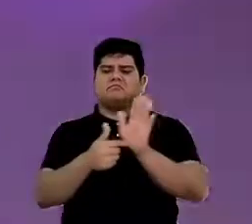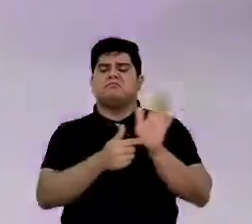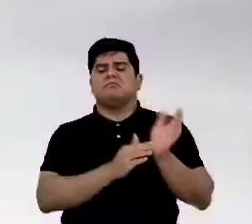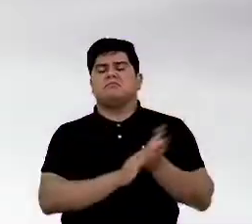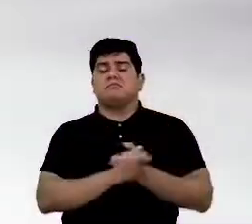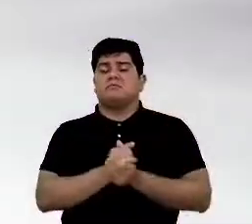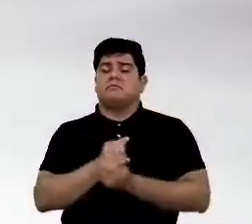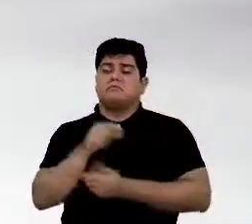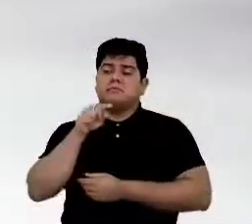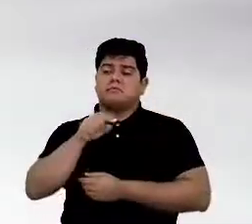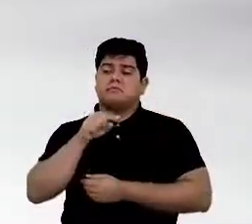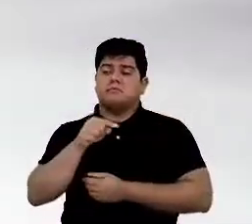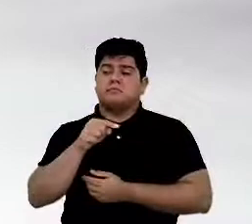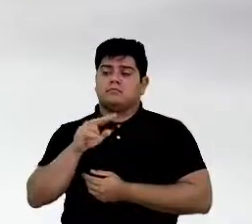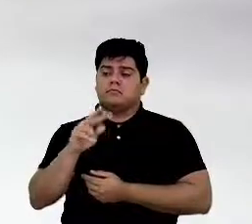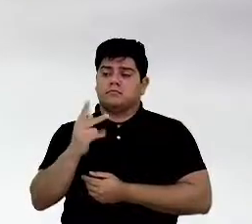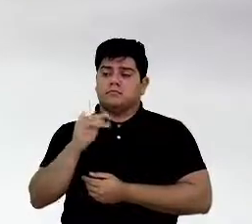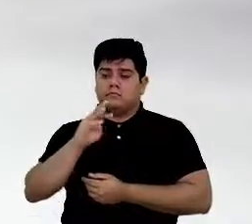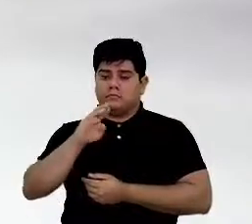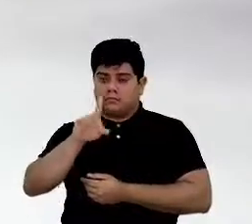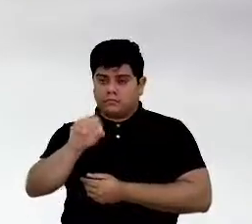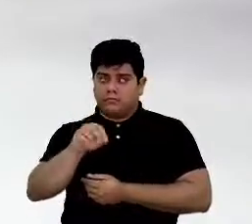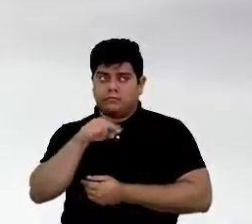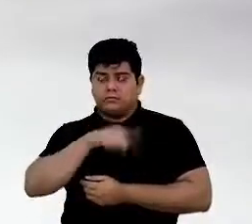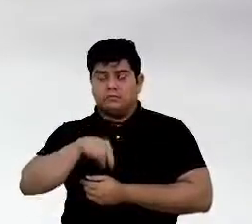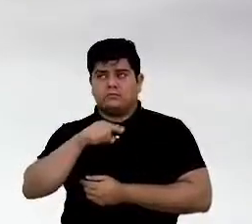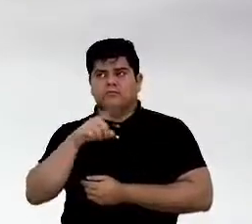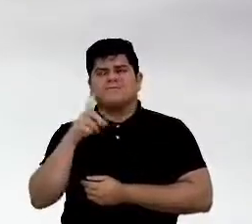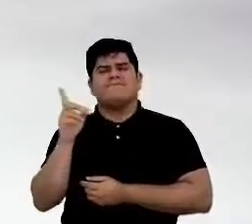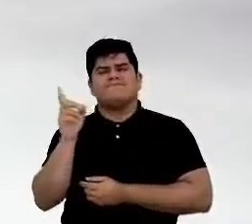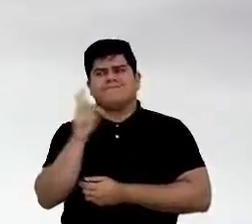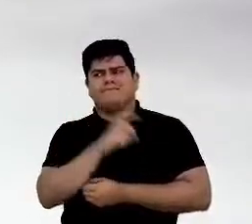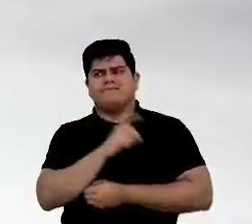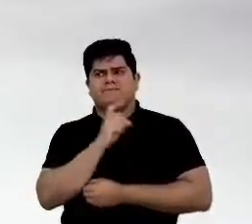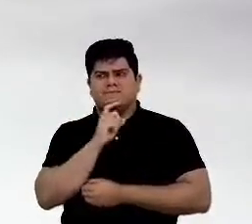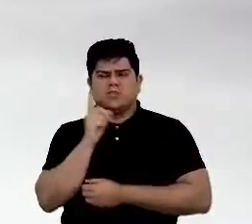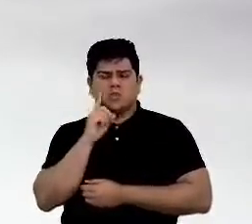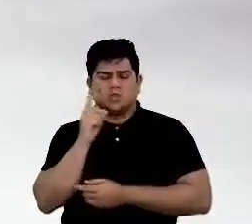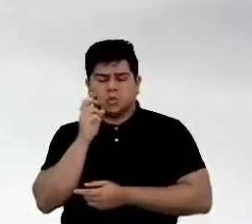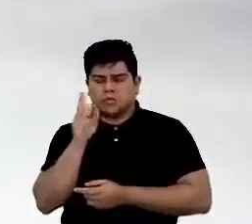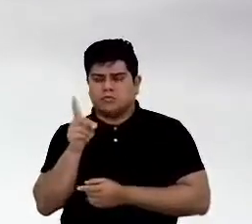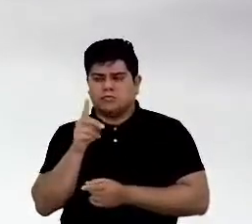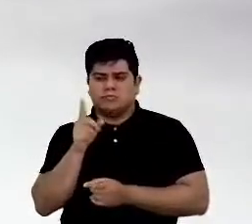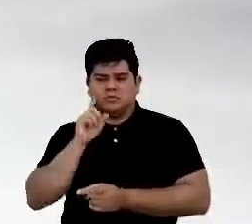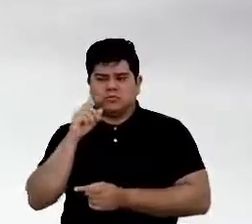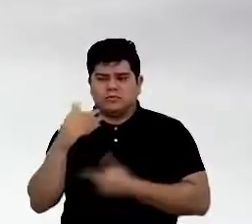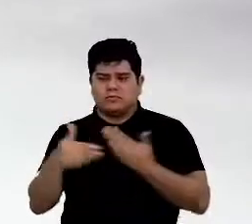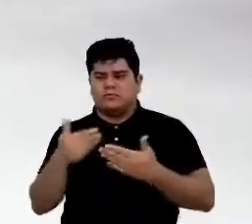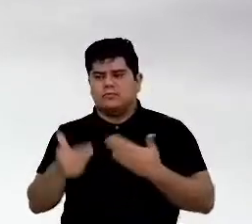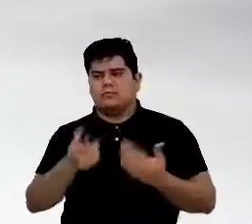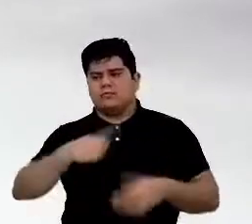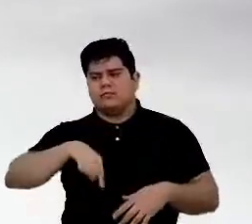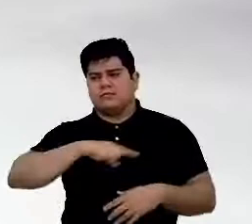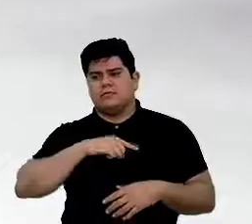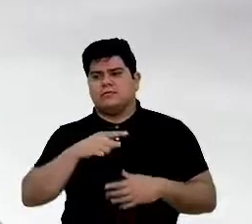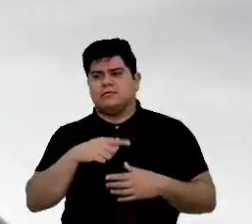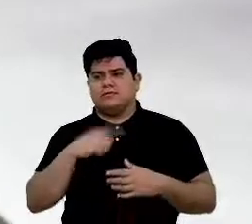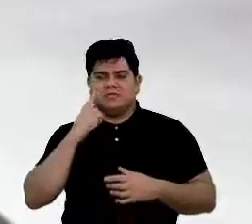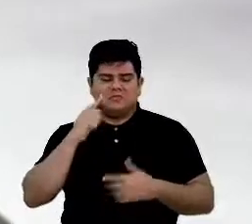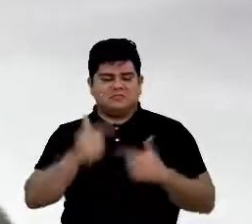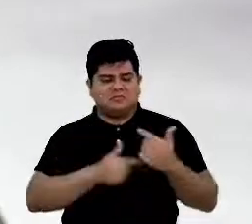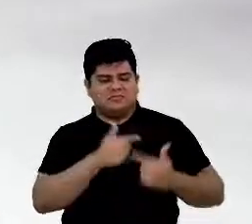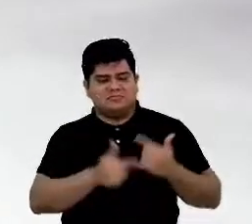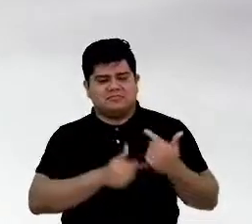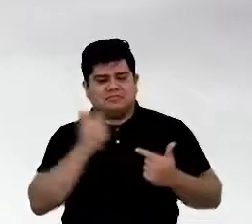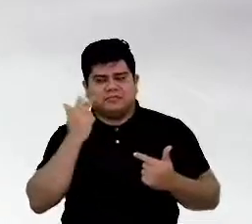esses procedimentos híbridos, eles, digamos assim, difícil chegar no nosso dia a dia, né? Nós estamos ali no nosso feijão com arroz, tentando tratar